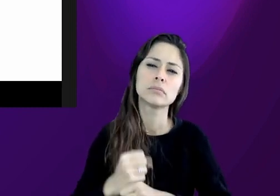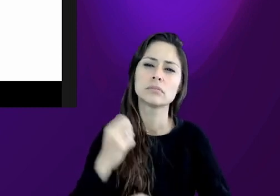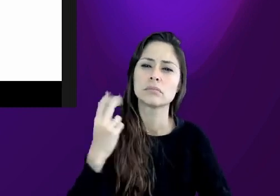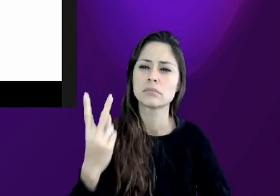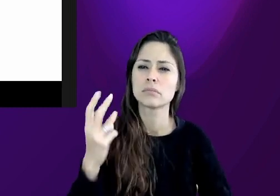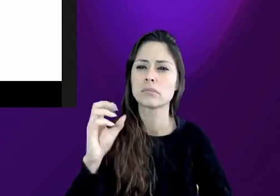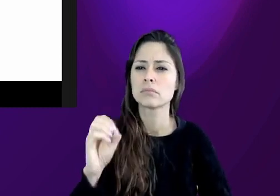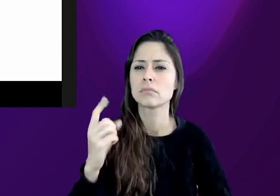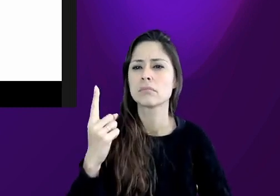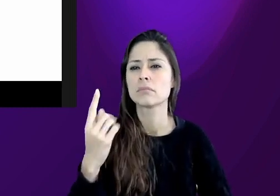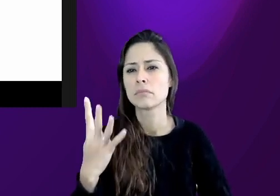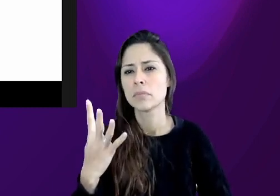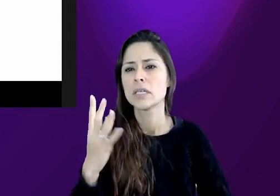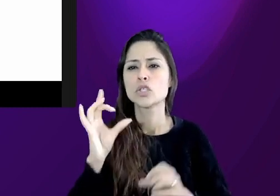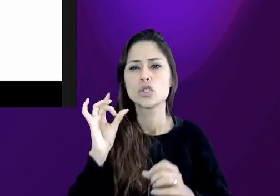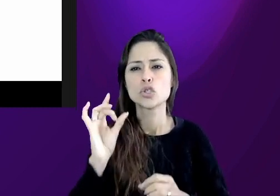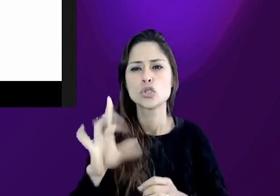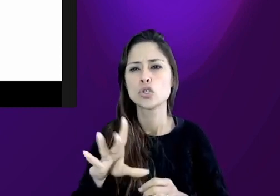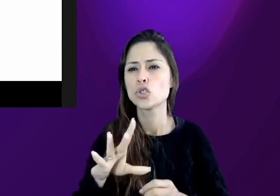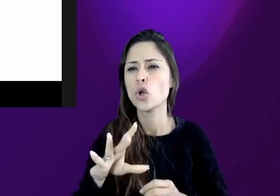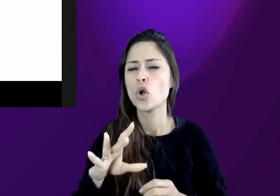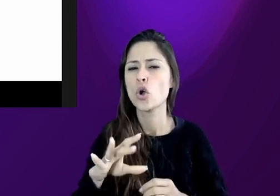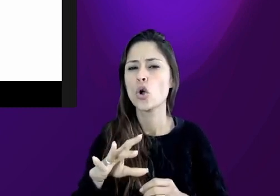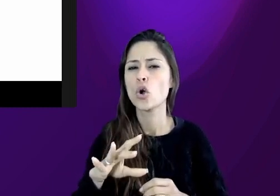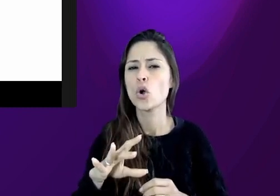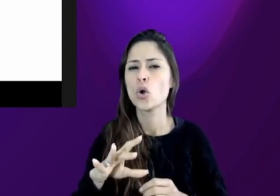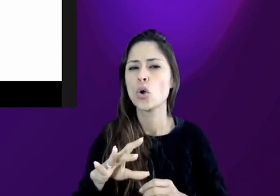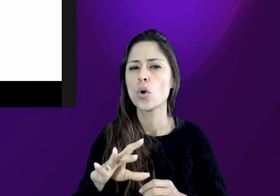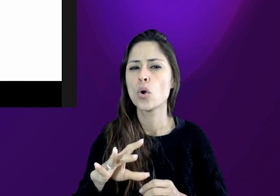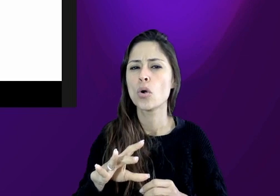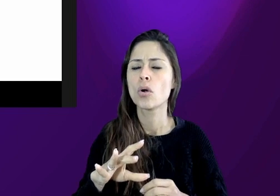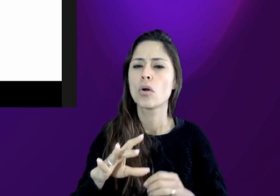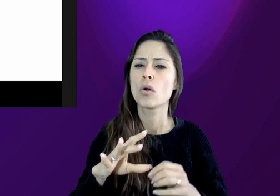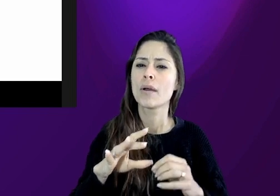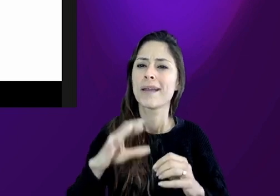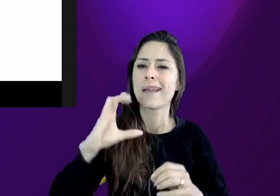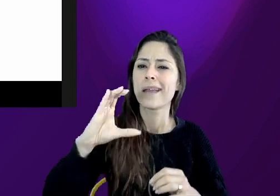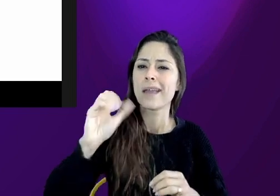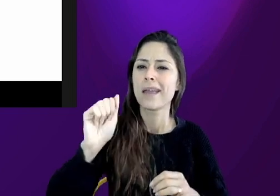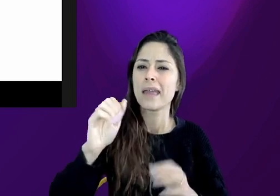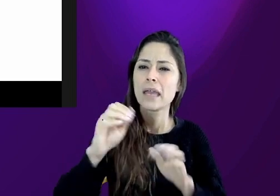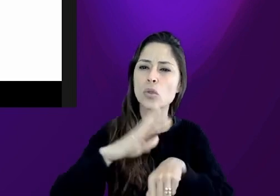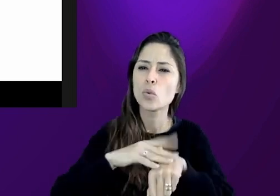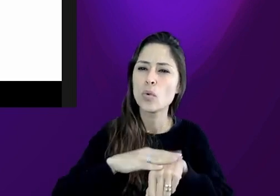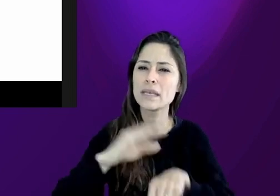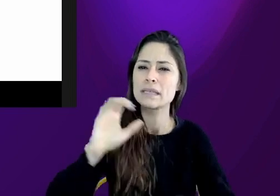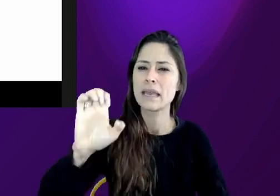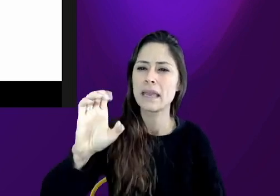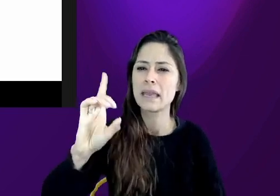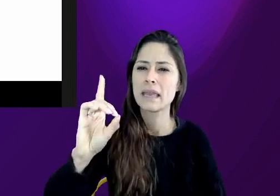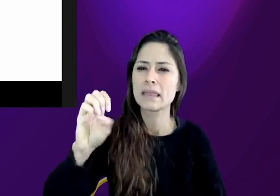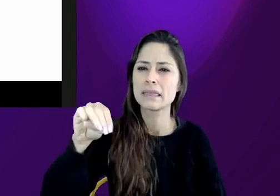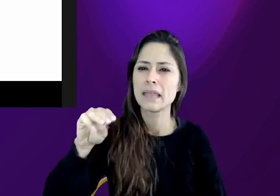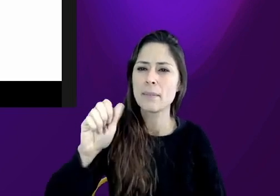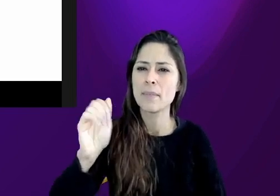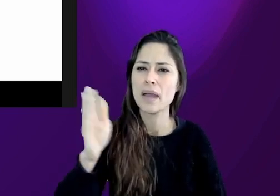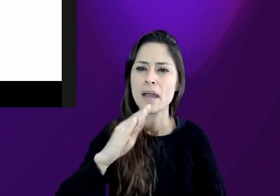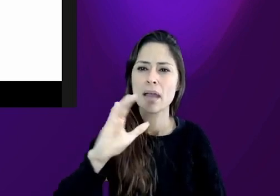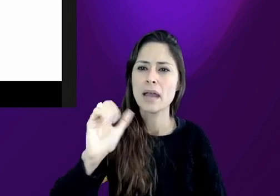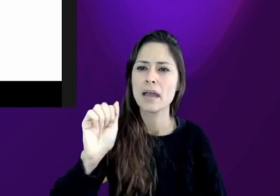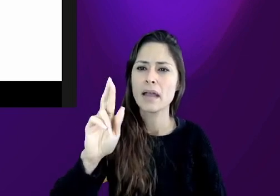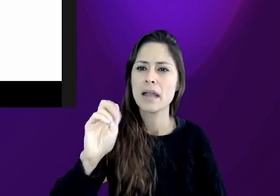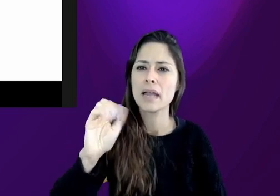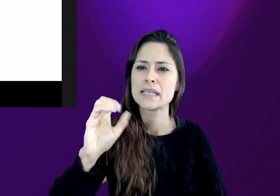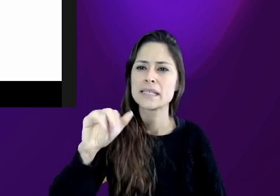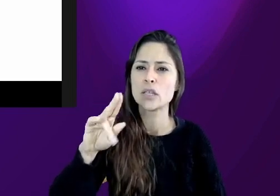apenas para gastrectomia D2 em adenocarcinoma gástrico. Esse é o nosso fluxograma do estudo. E os grupos